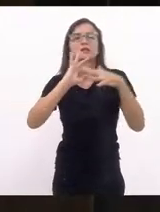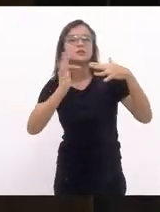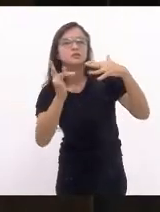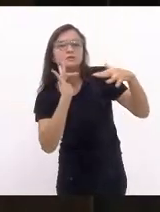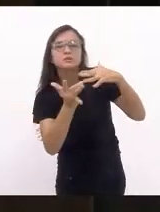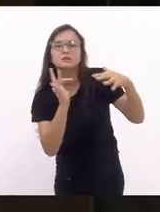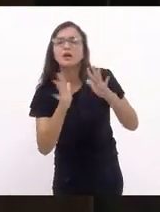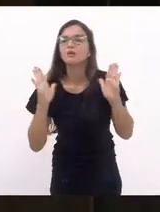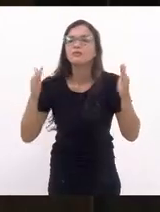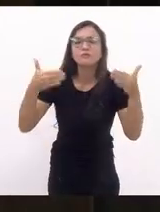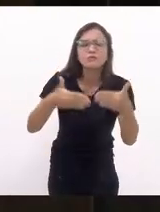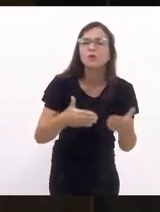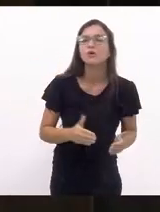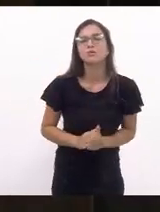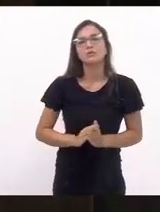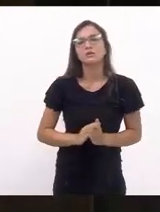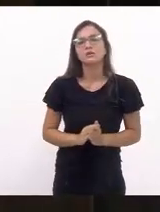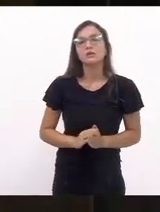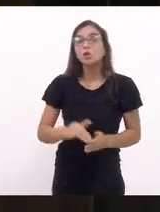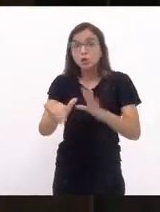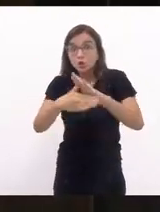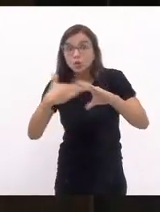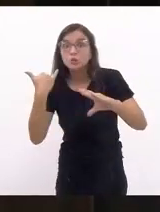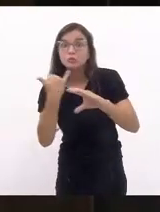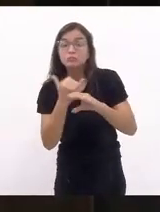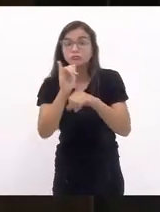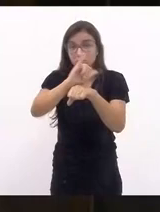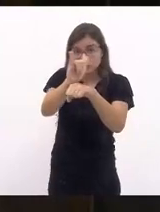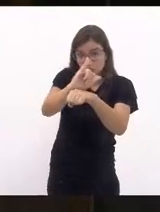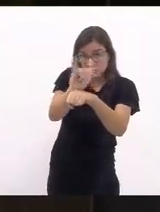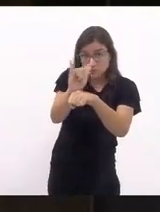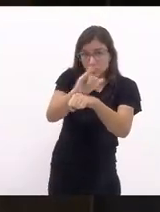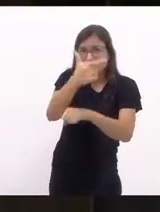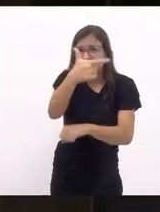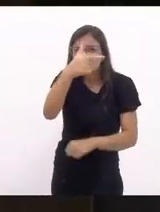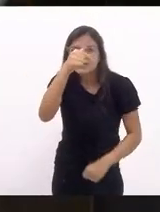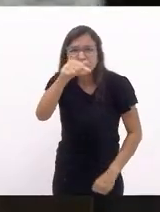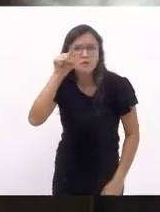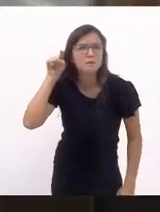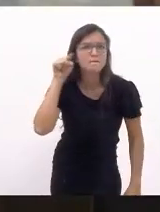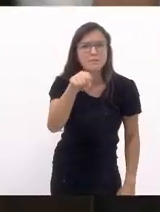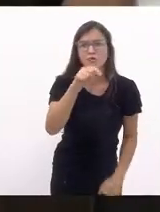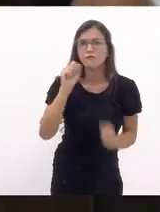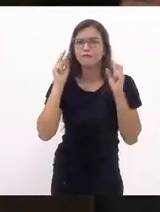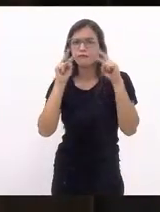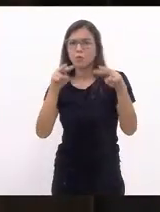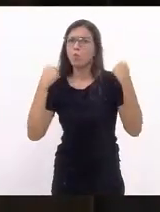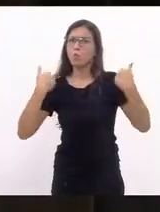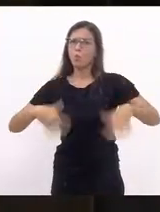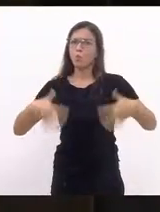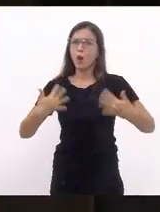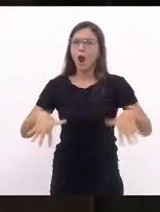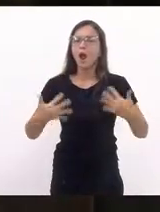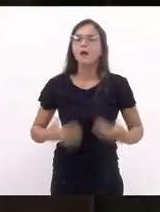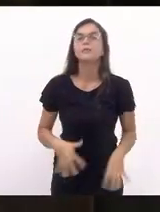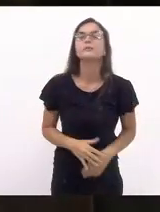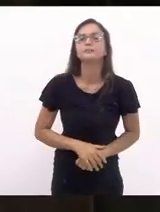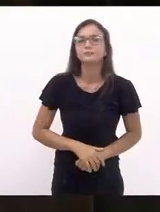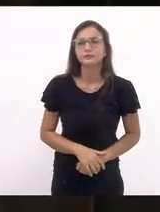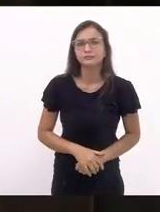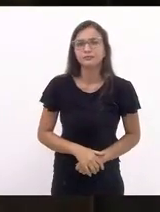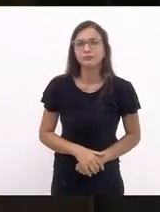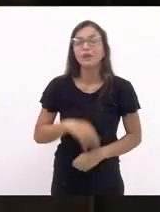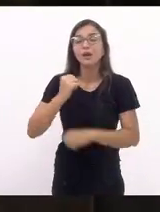plataforma de tarde do fórum só no YouTube foram mais de 27 mil visualizações registrar registradas